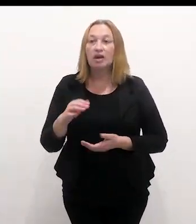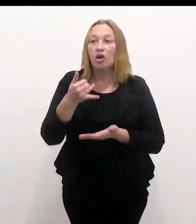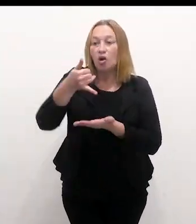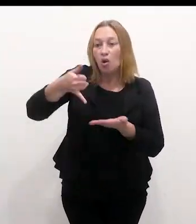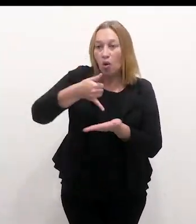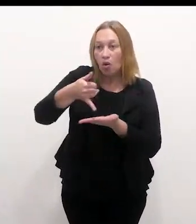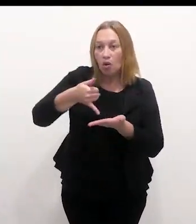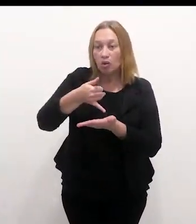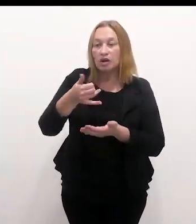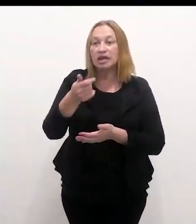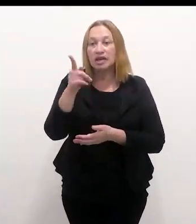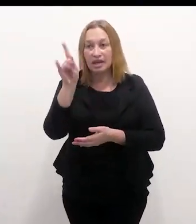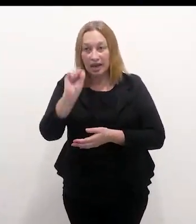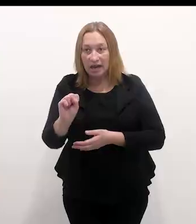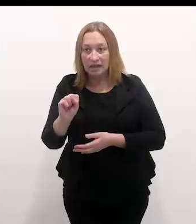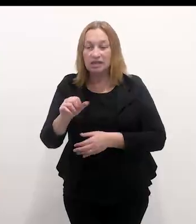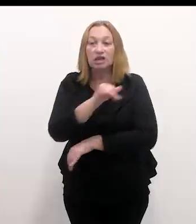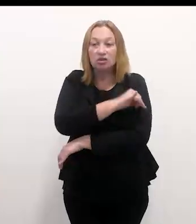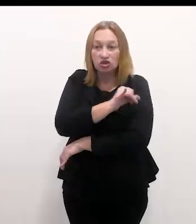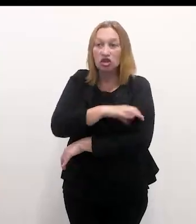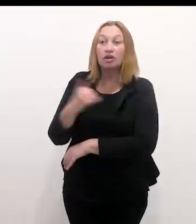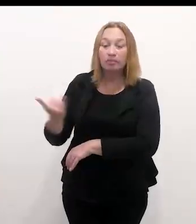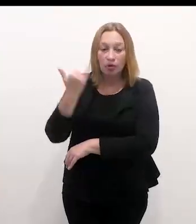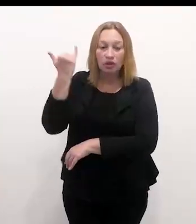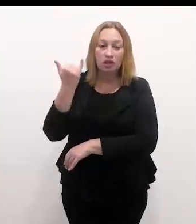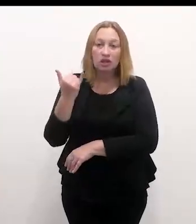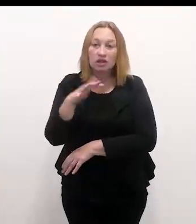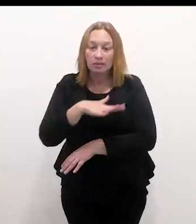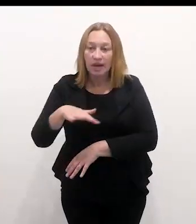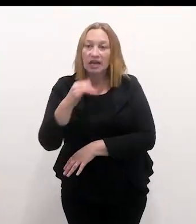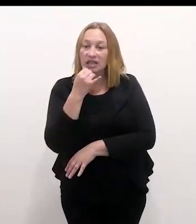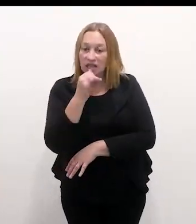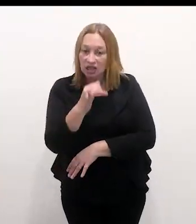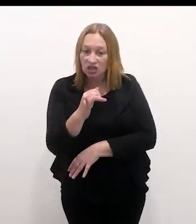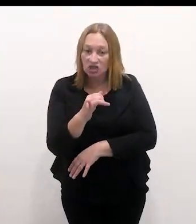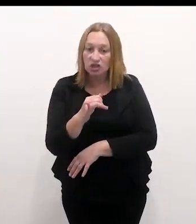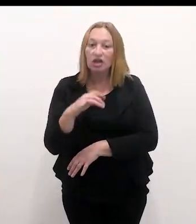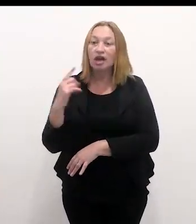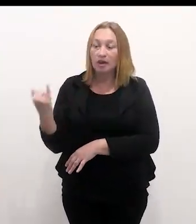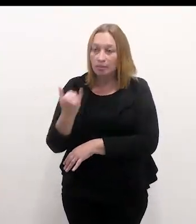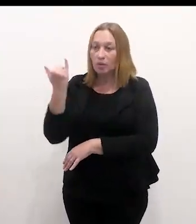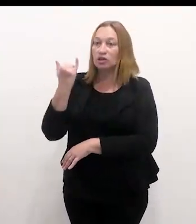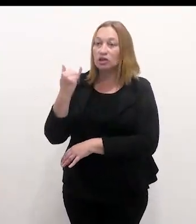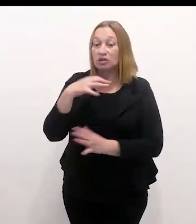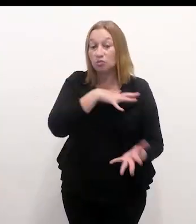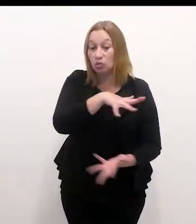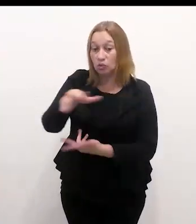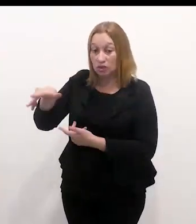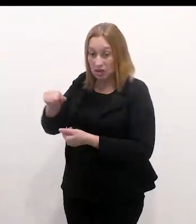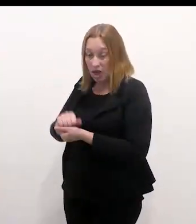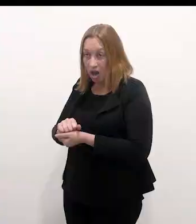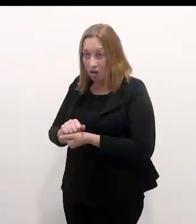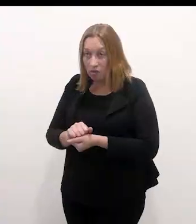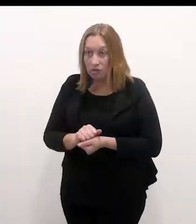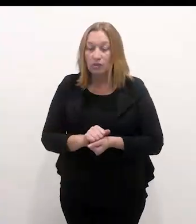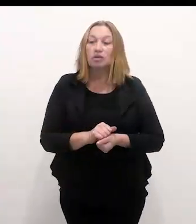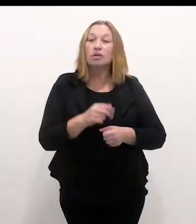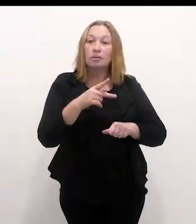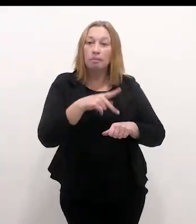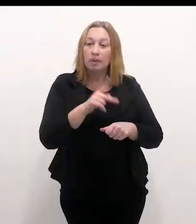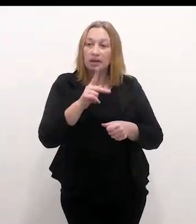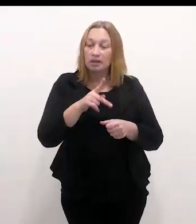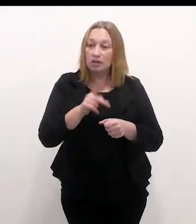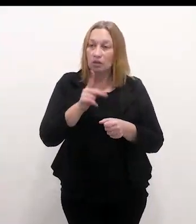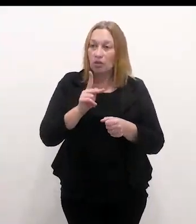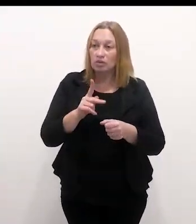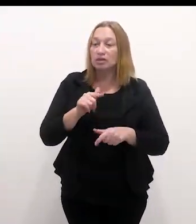exemplo, no setor oil and gas. Rio de Janeiro é importante para o setor energia. A Saipem é uma empresa muito importante a nível mundial para o